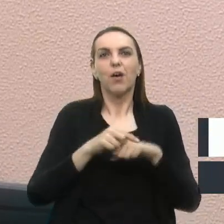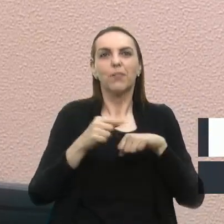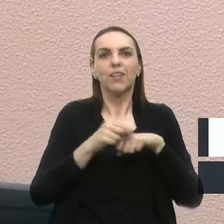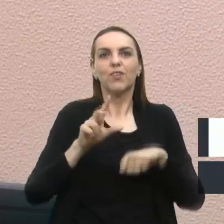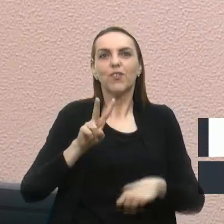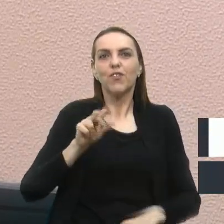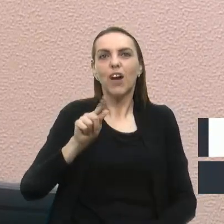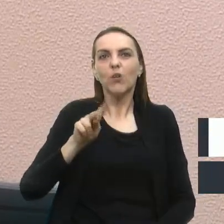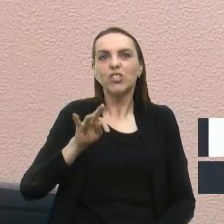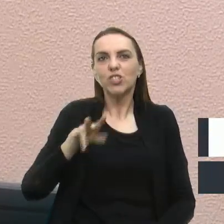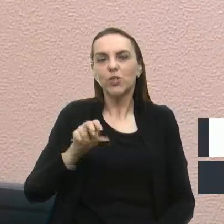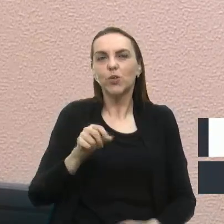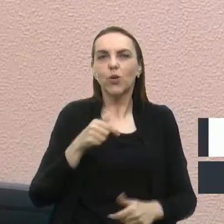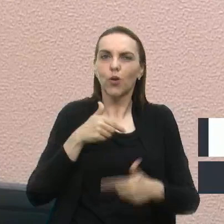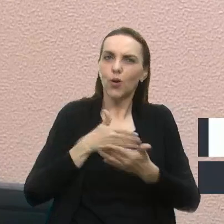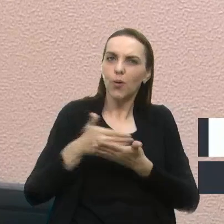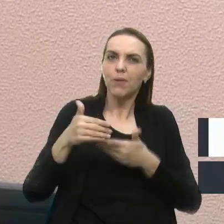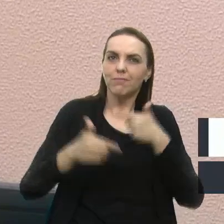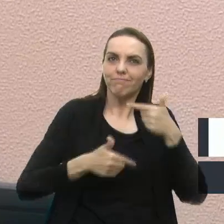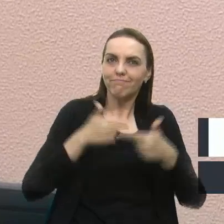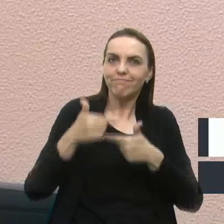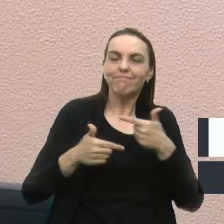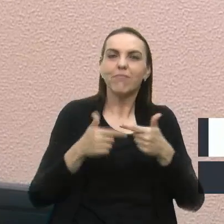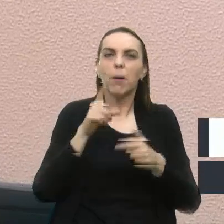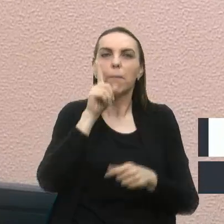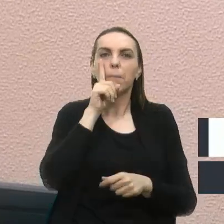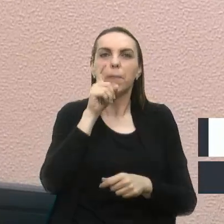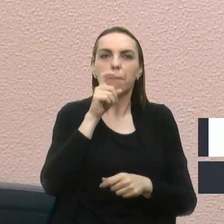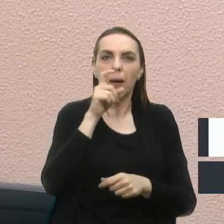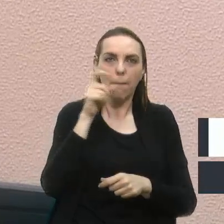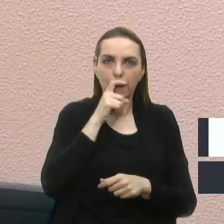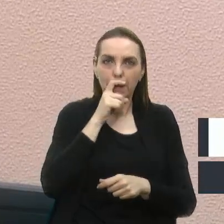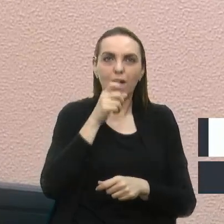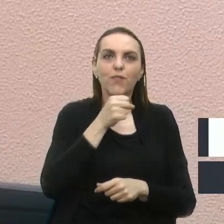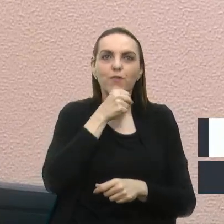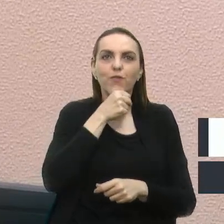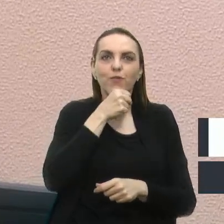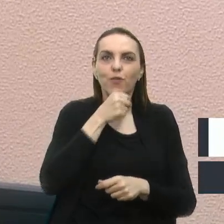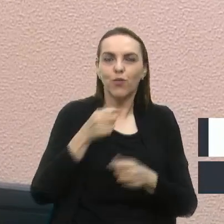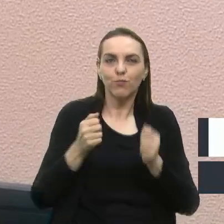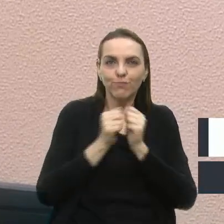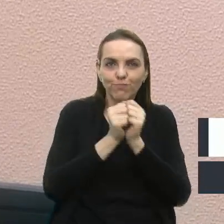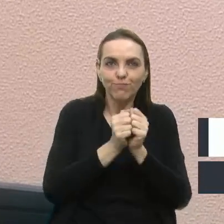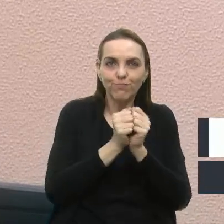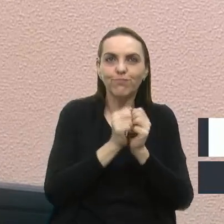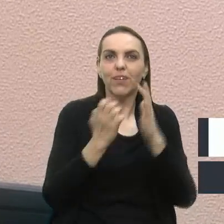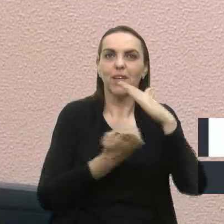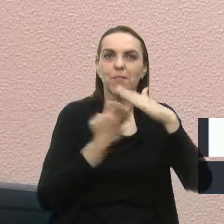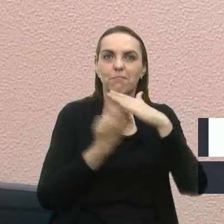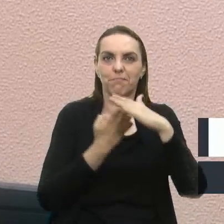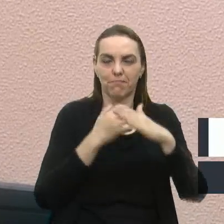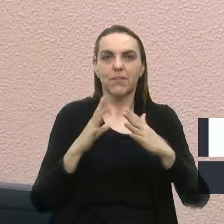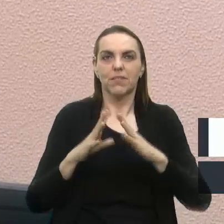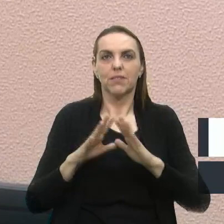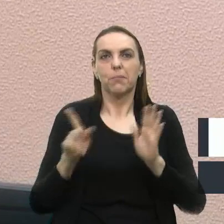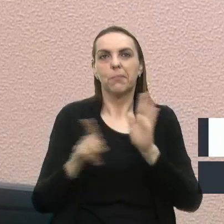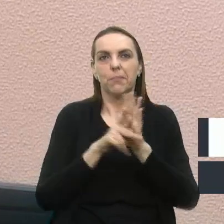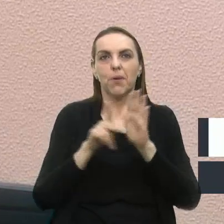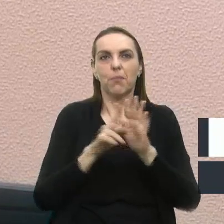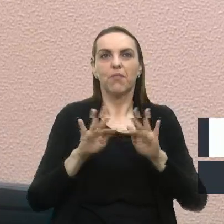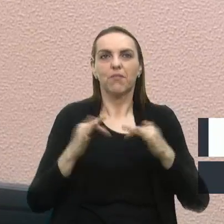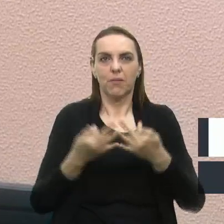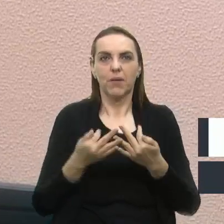acompanhando o pai e o avô Aurélio Dalzotto nas empresas da família. Iniciou suas atividades na empresa